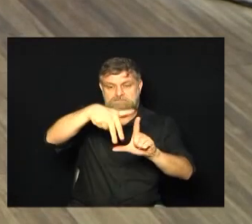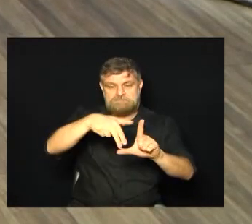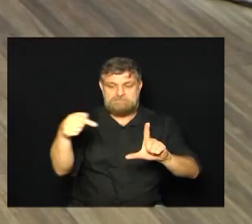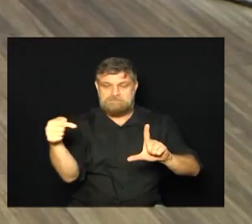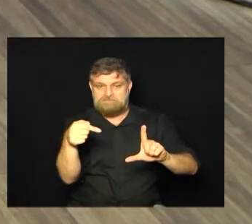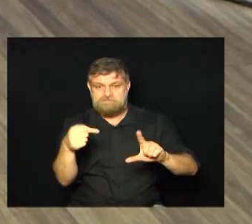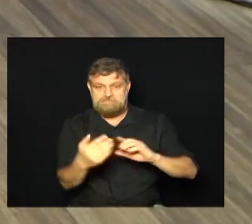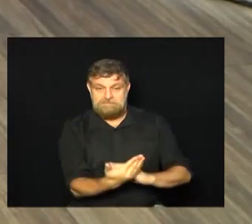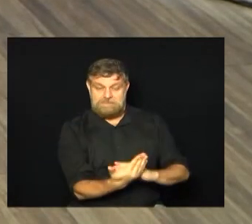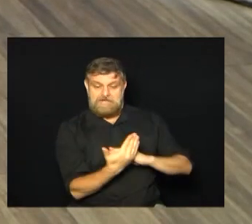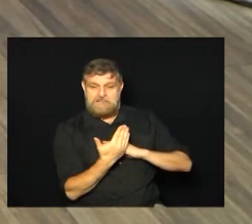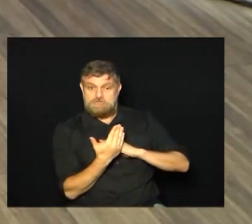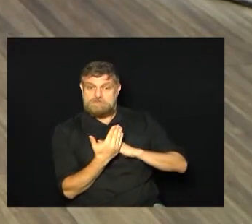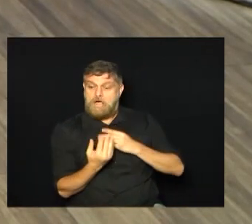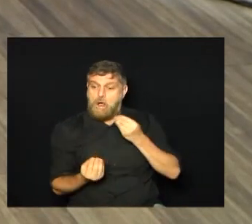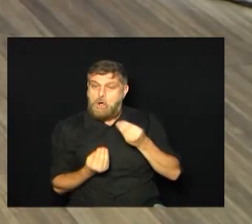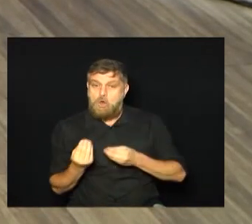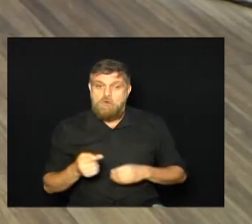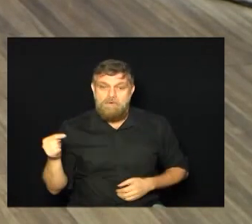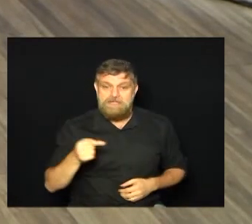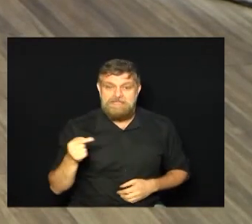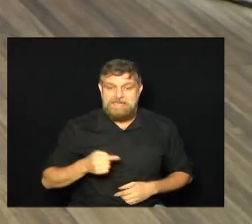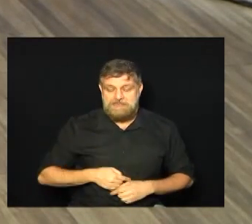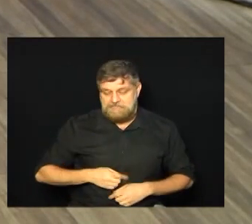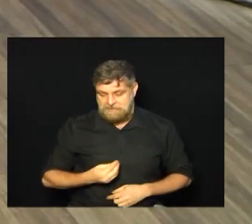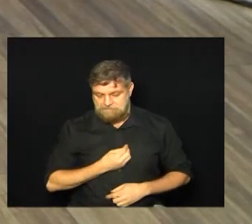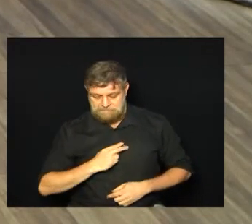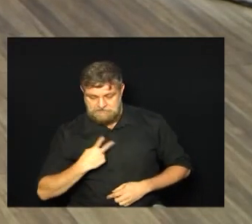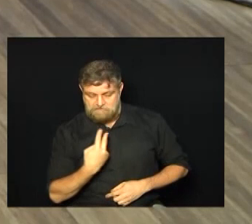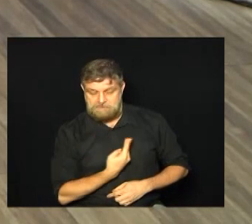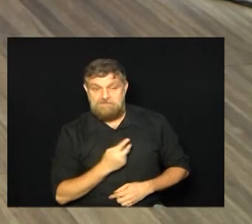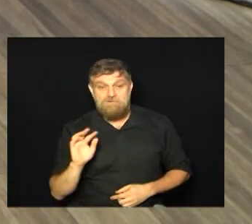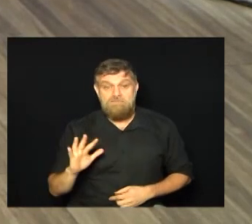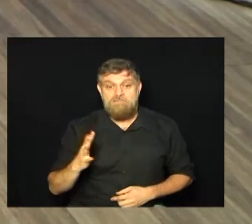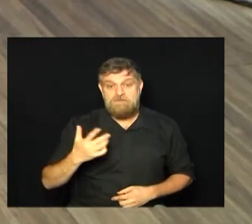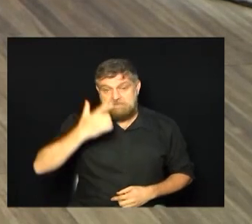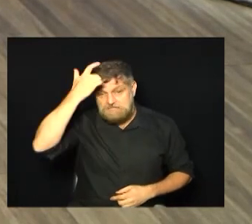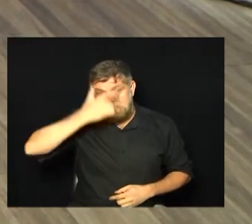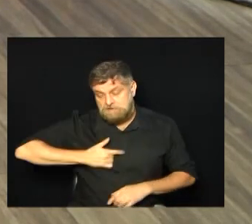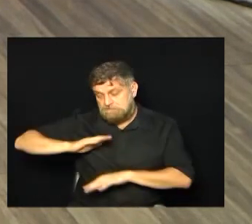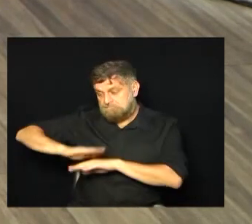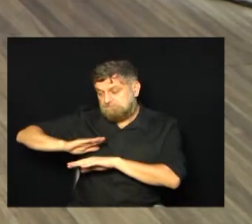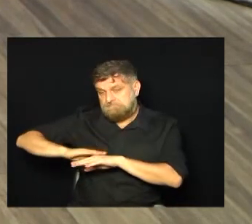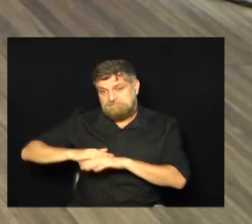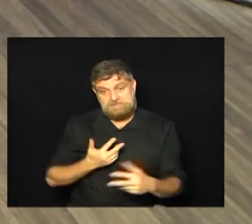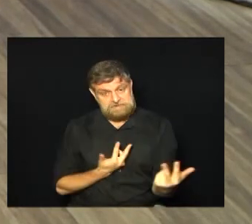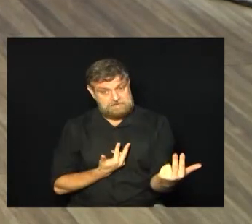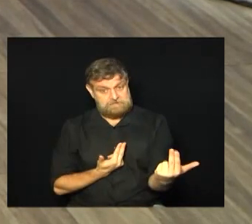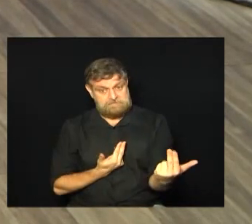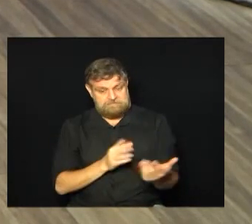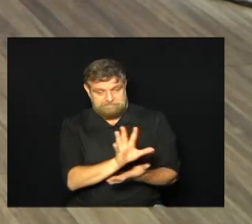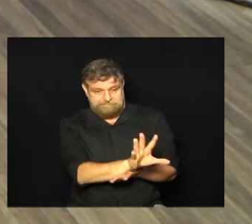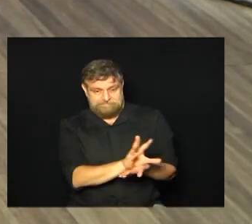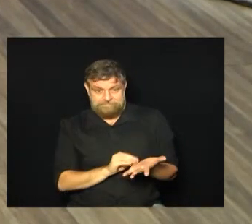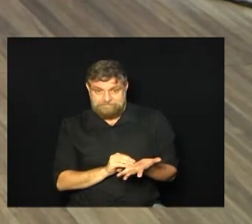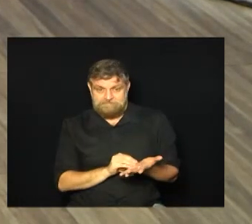personagem ajudar, né? Como é que ela vai sair dessa situação? O que vai acontecer com ela? Será que eu posso reproduzir aqui também? Mas,